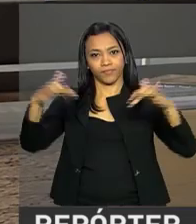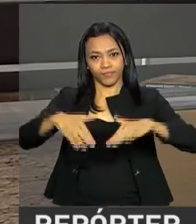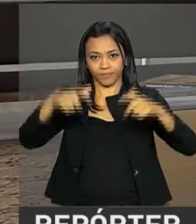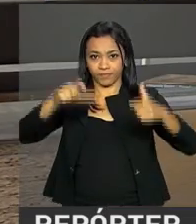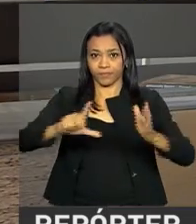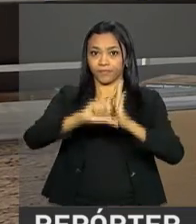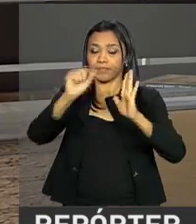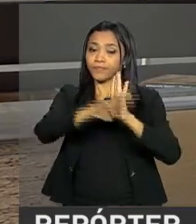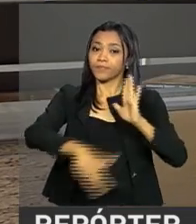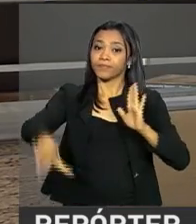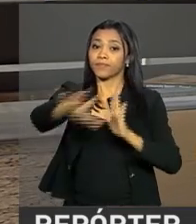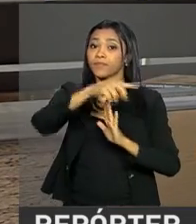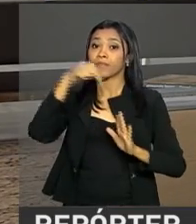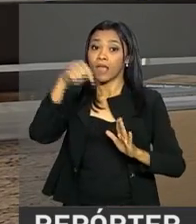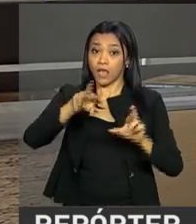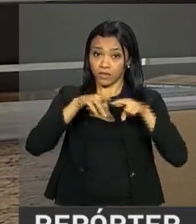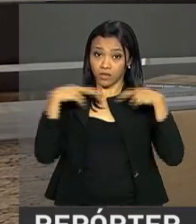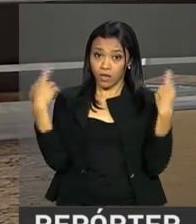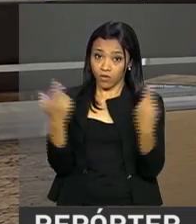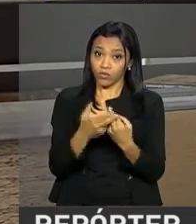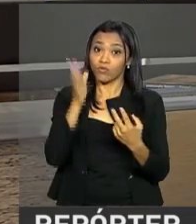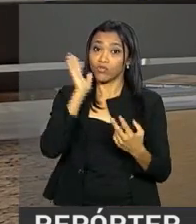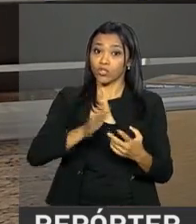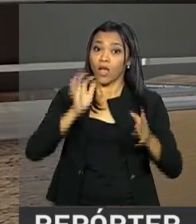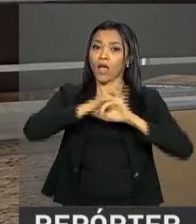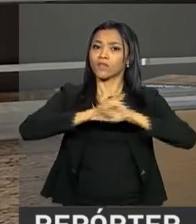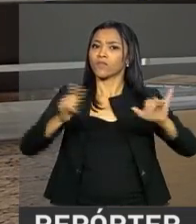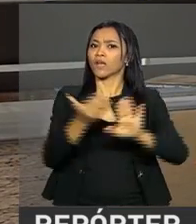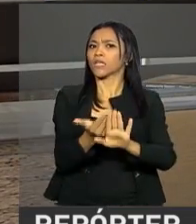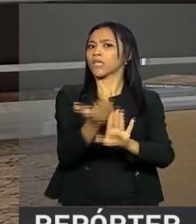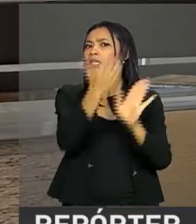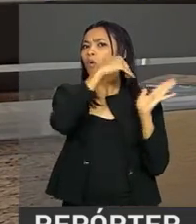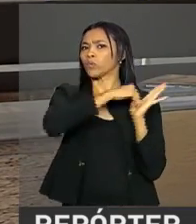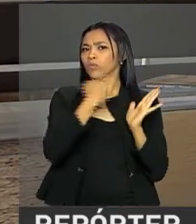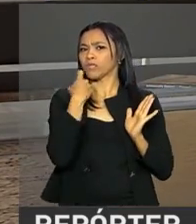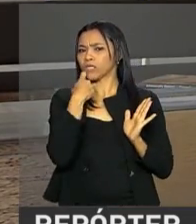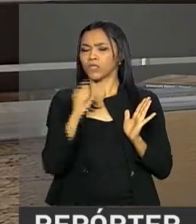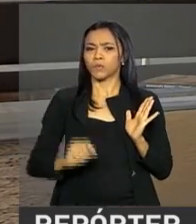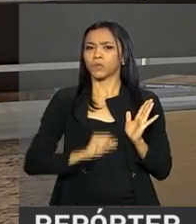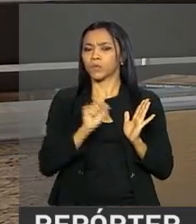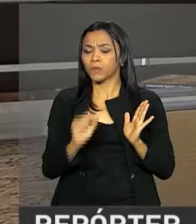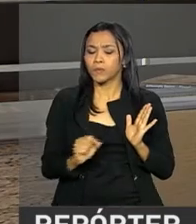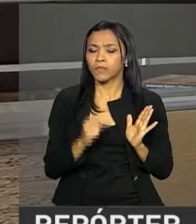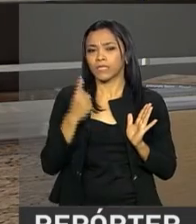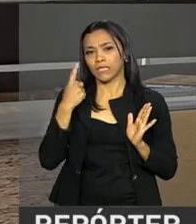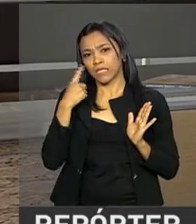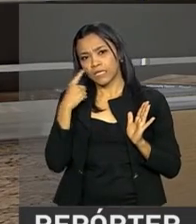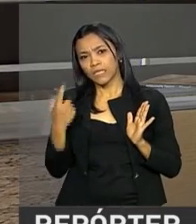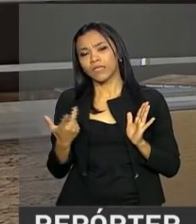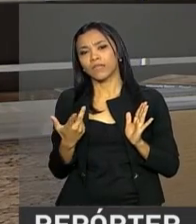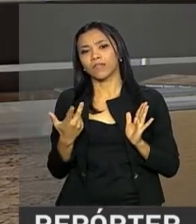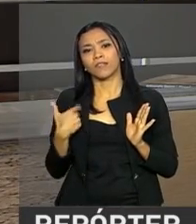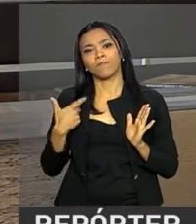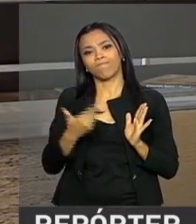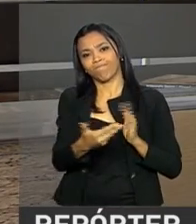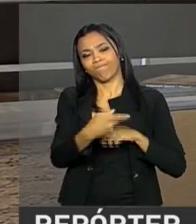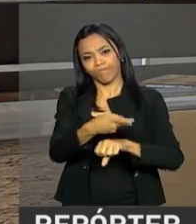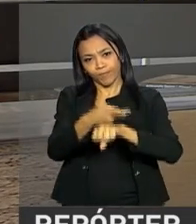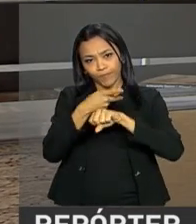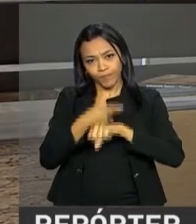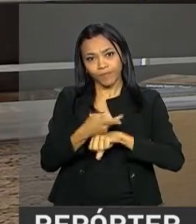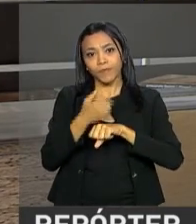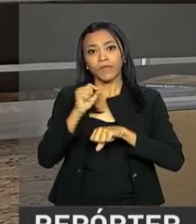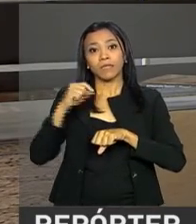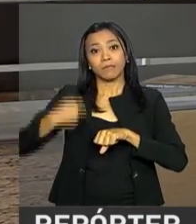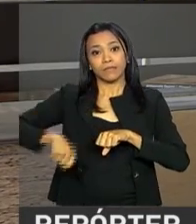planalto essa reunião foi convocada na última sexta-feira pelo presidente depois de consultar altos funcionários do ministério da fazenda que disseram